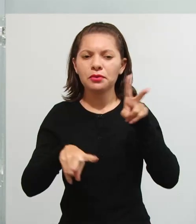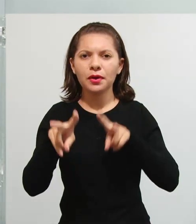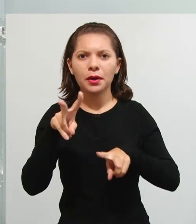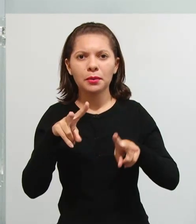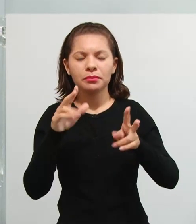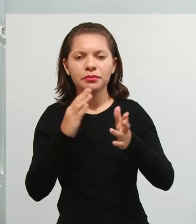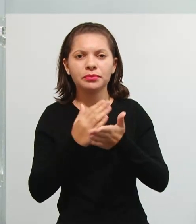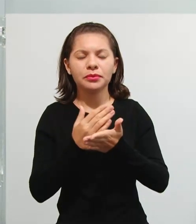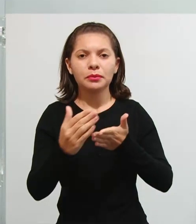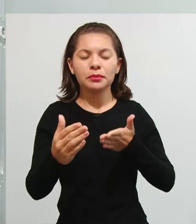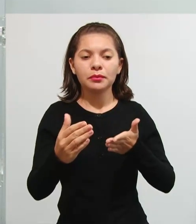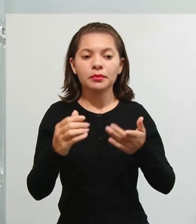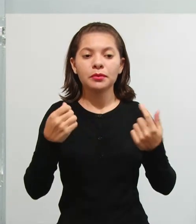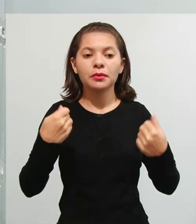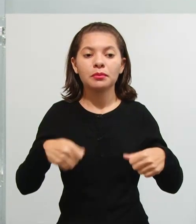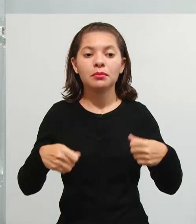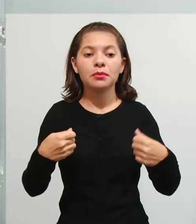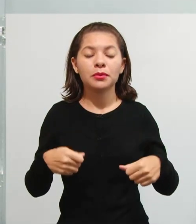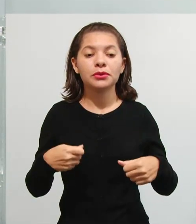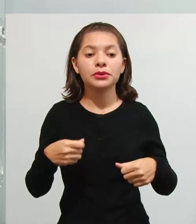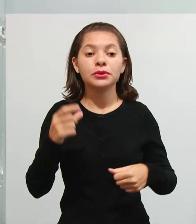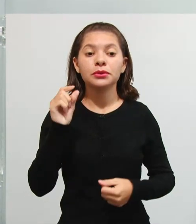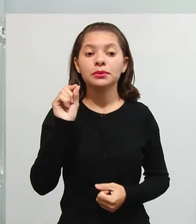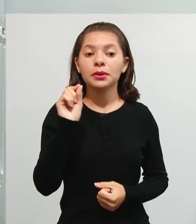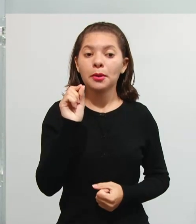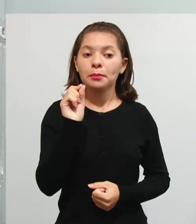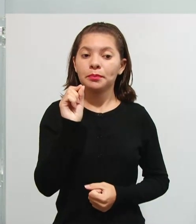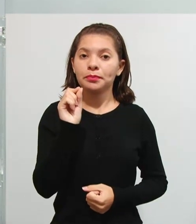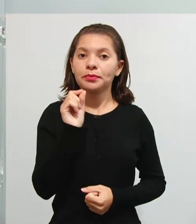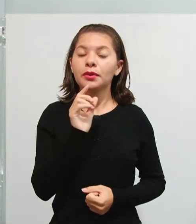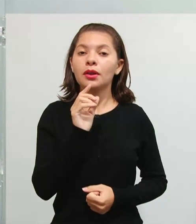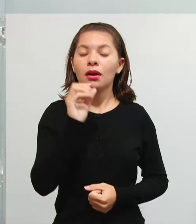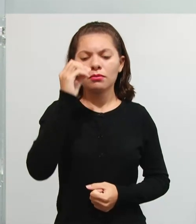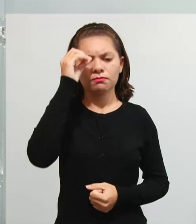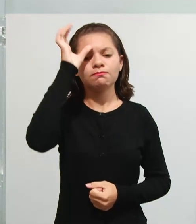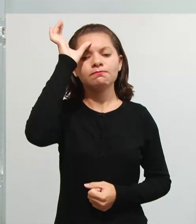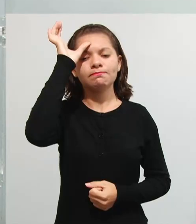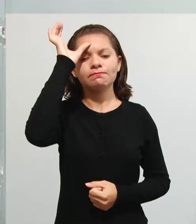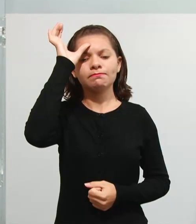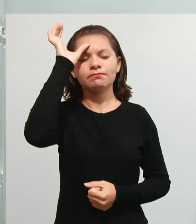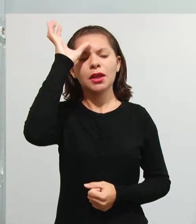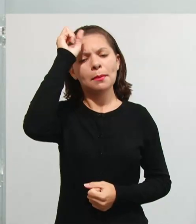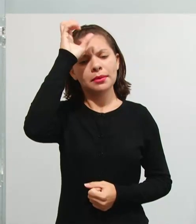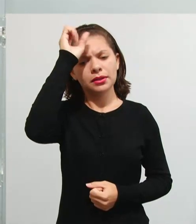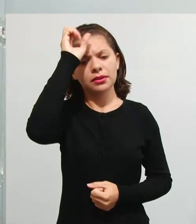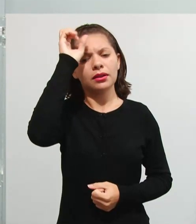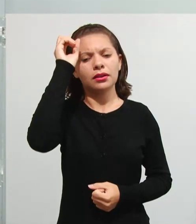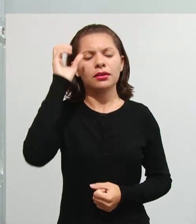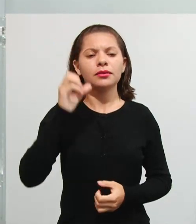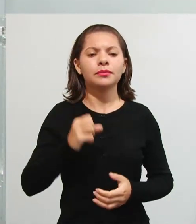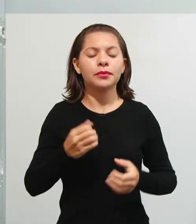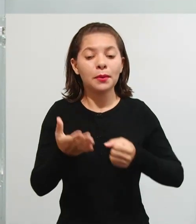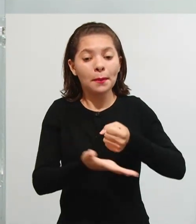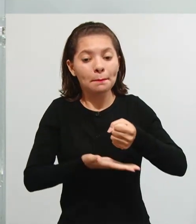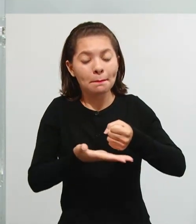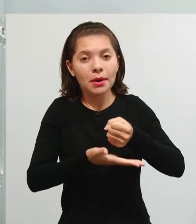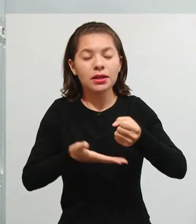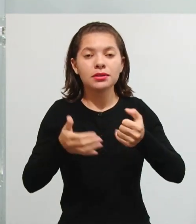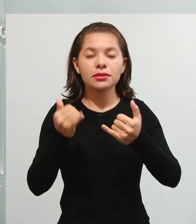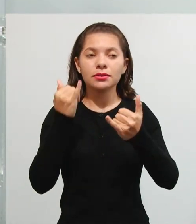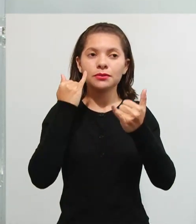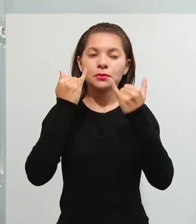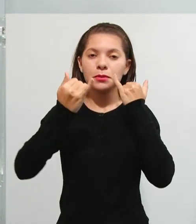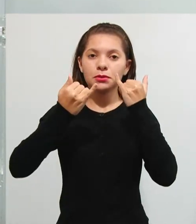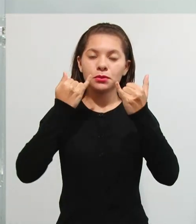gente possa tomar conhecimento, né? Com base naquelas